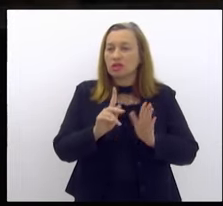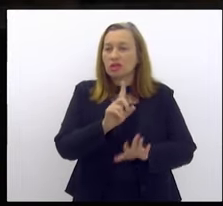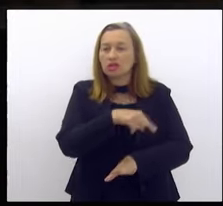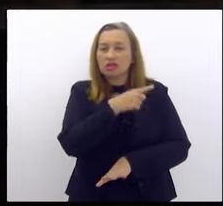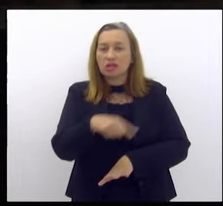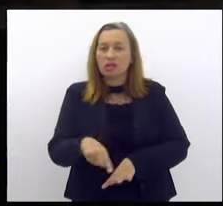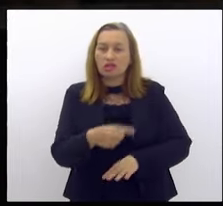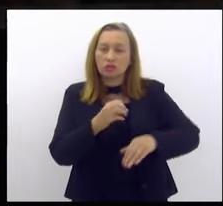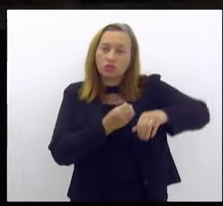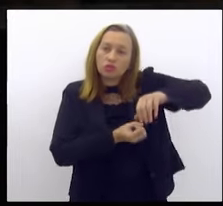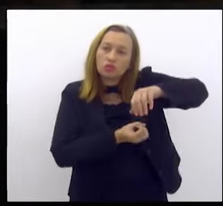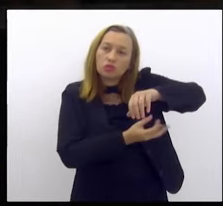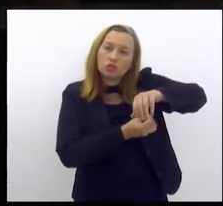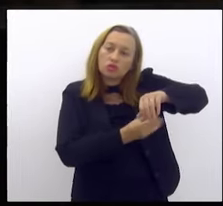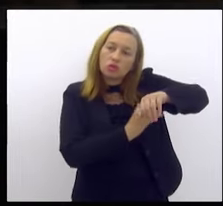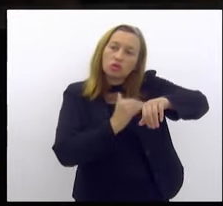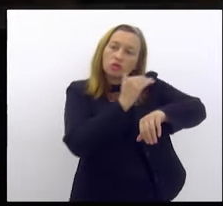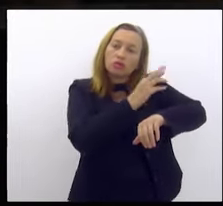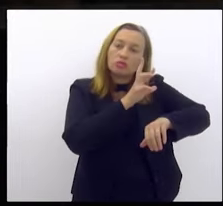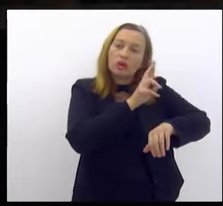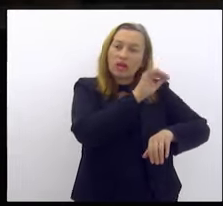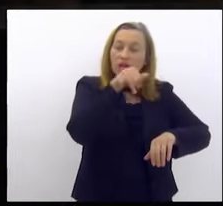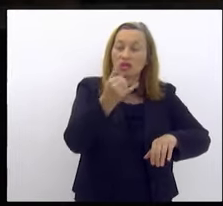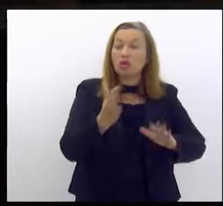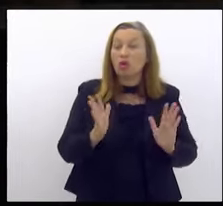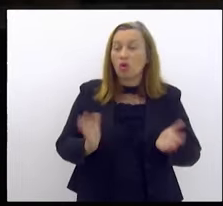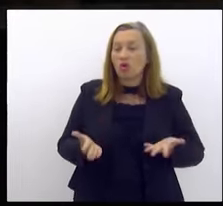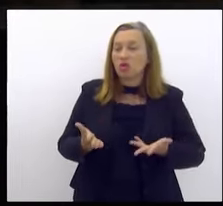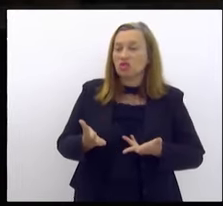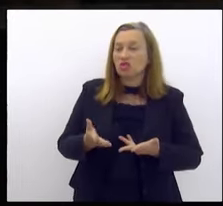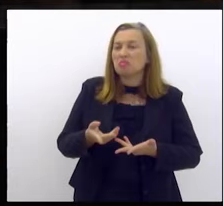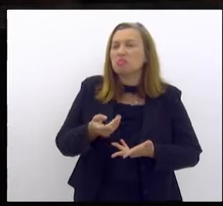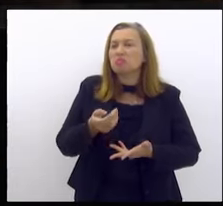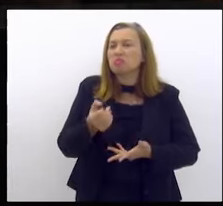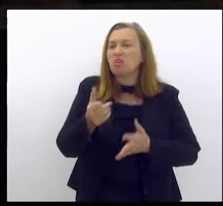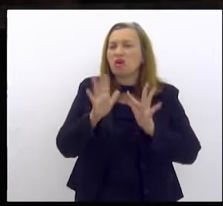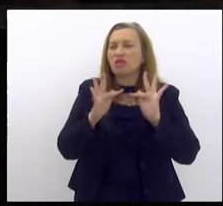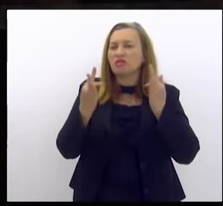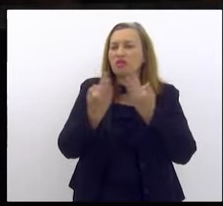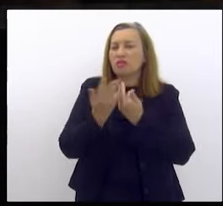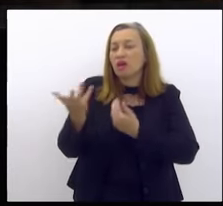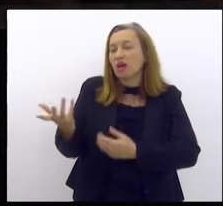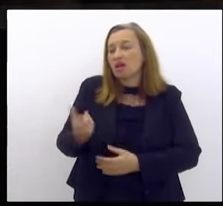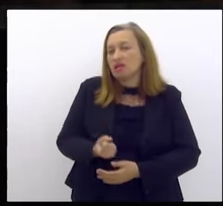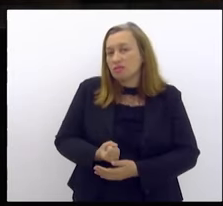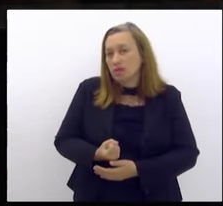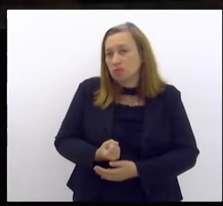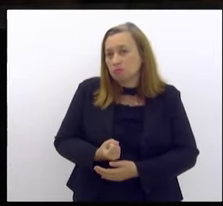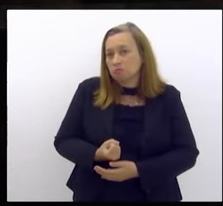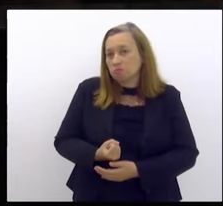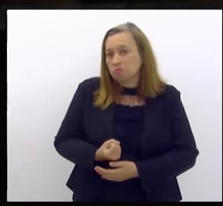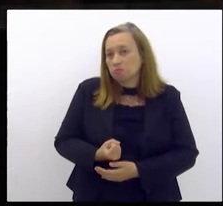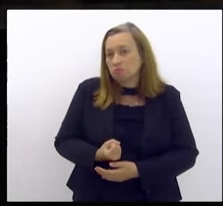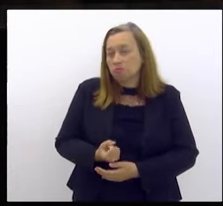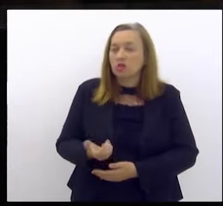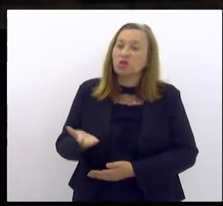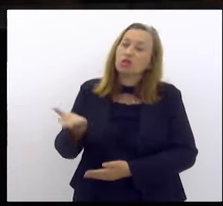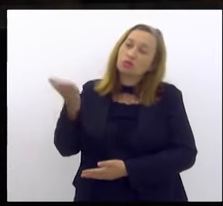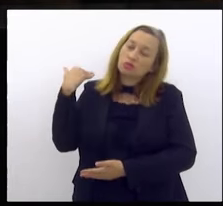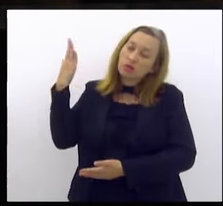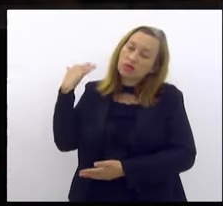RJ. Hoje ainda muitas famílias sequer receberam aqueles recursos que lá atrás já